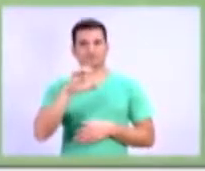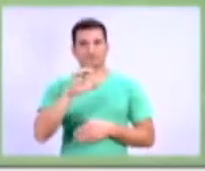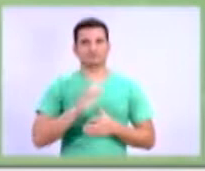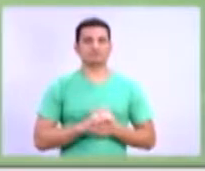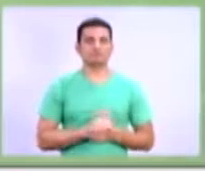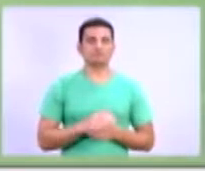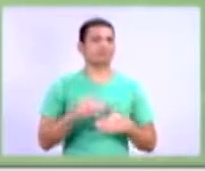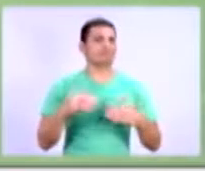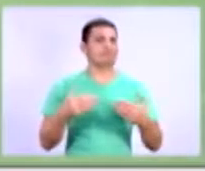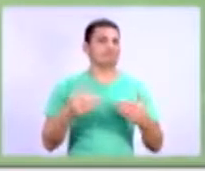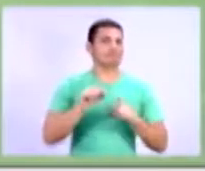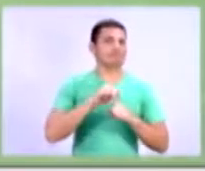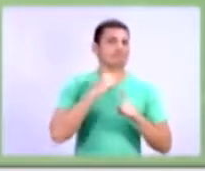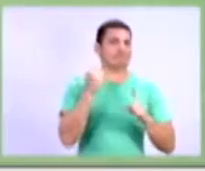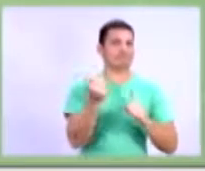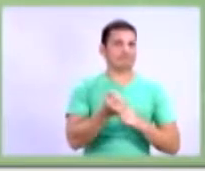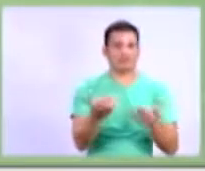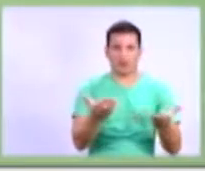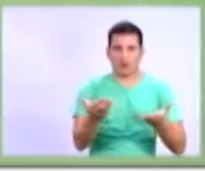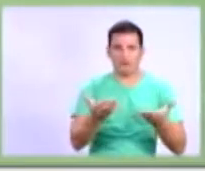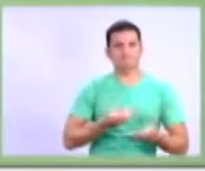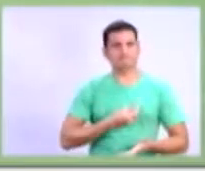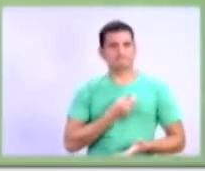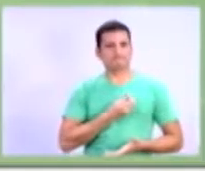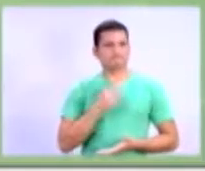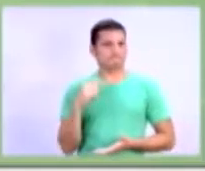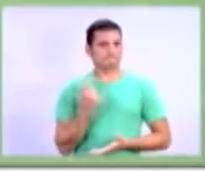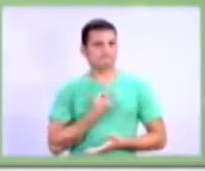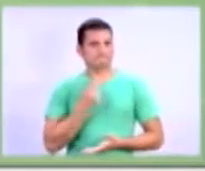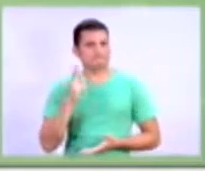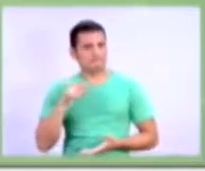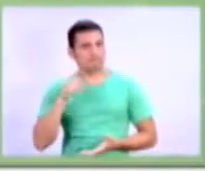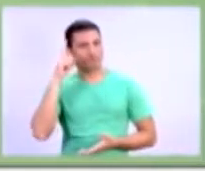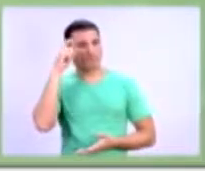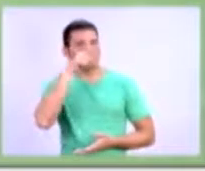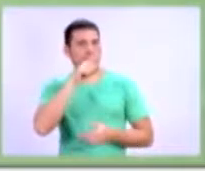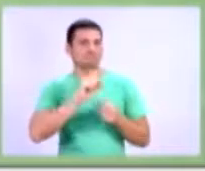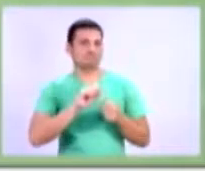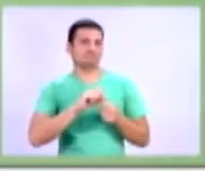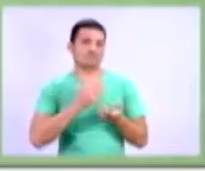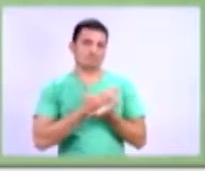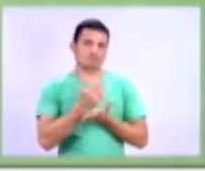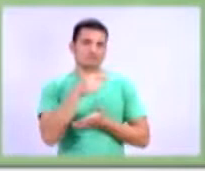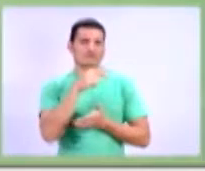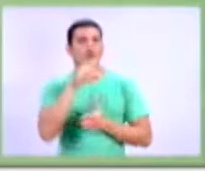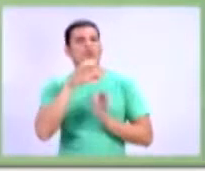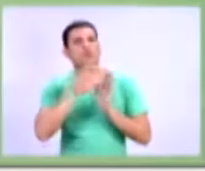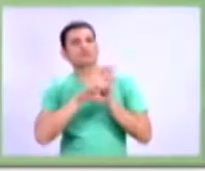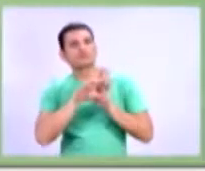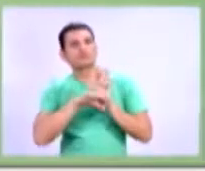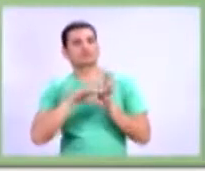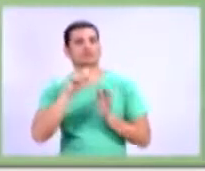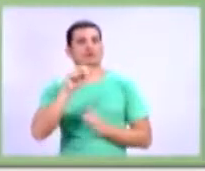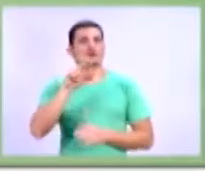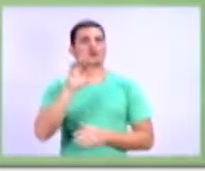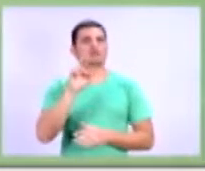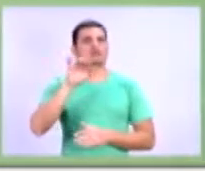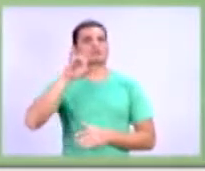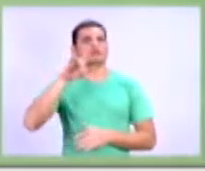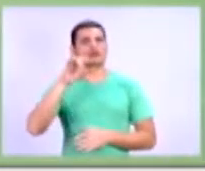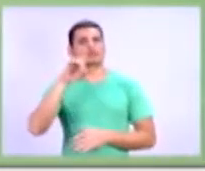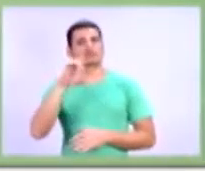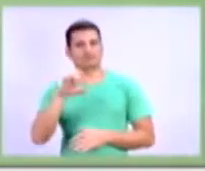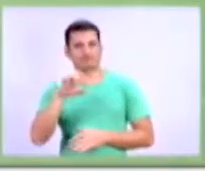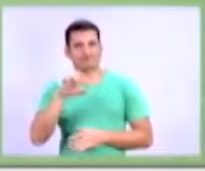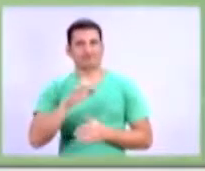muito difícil fazer ou agir, né, a partir desse conceito de alteridade trago por Levinas,